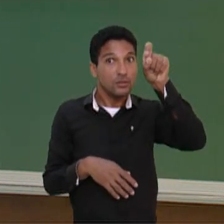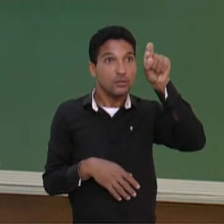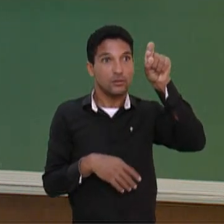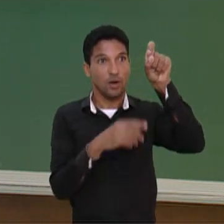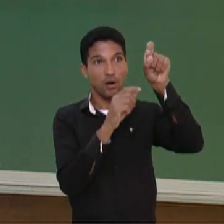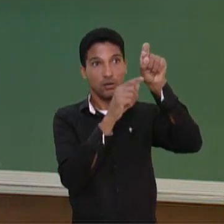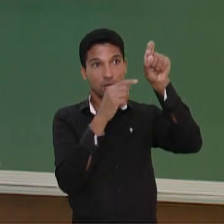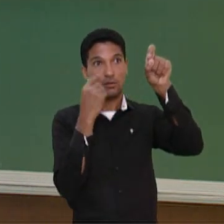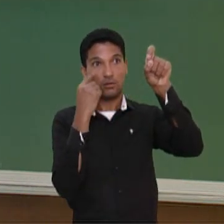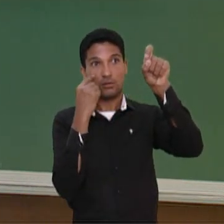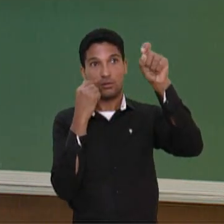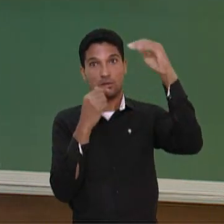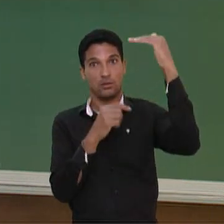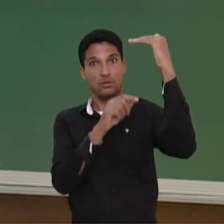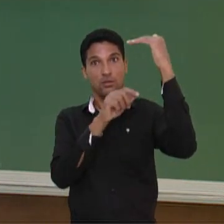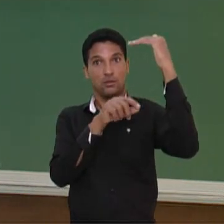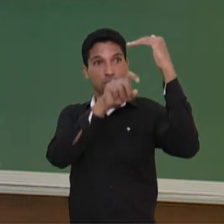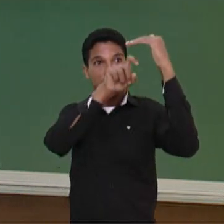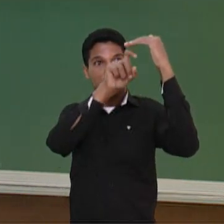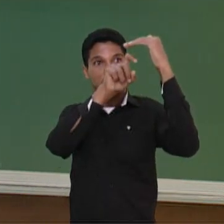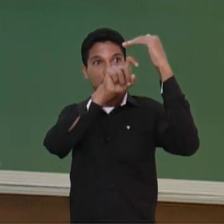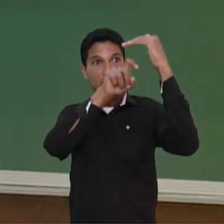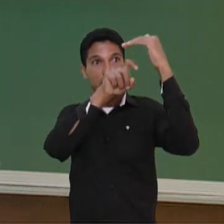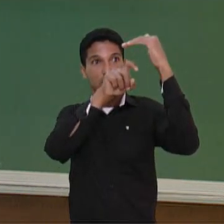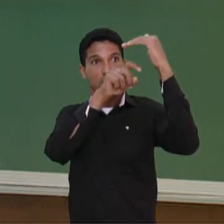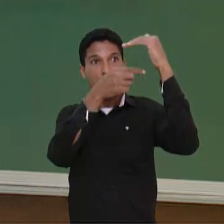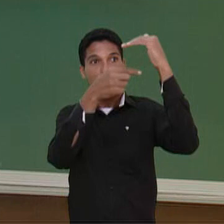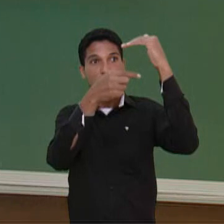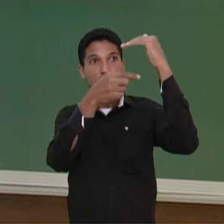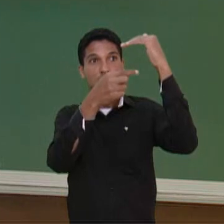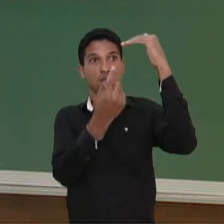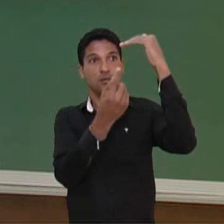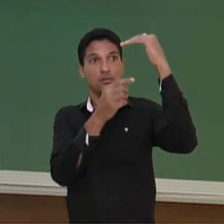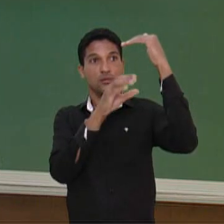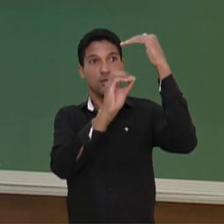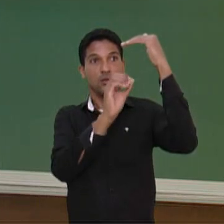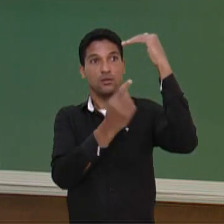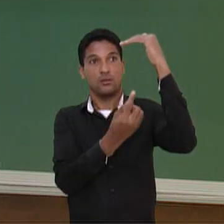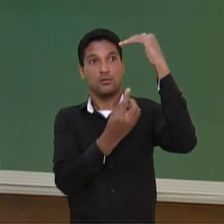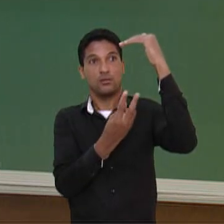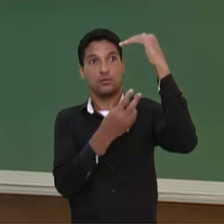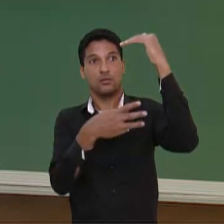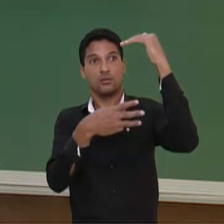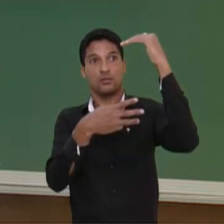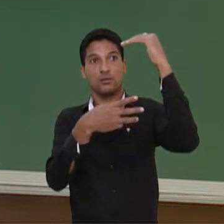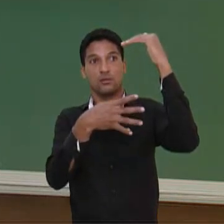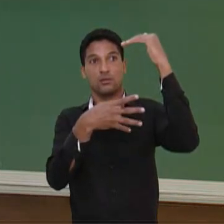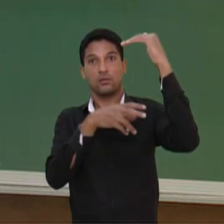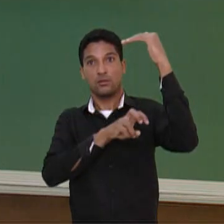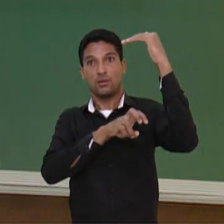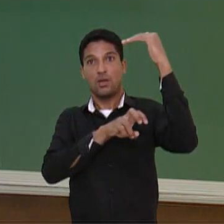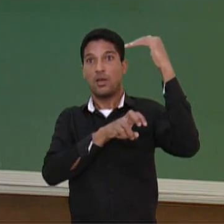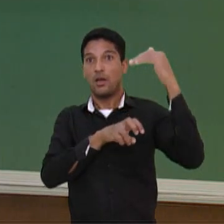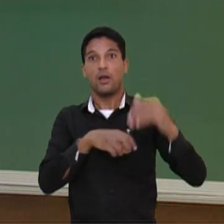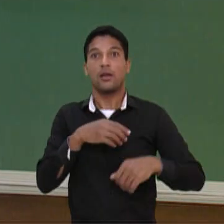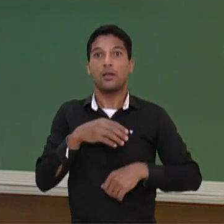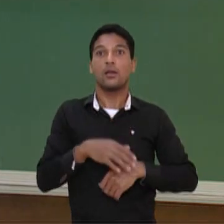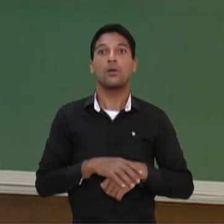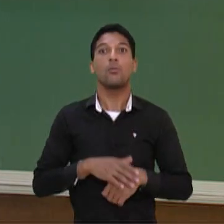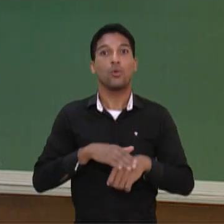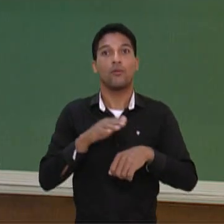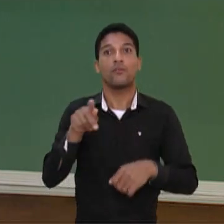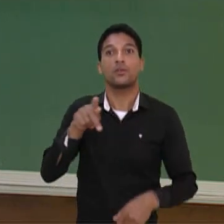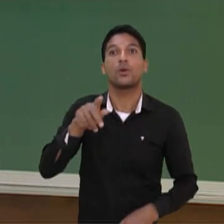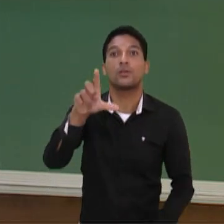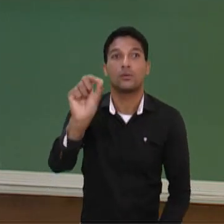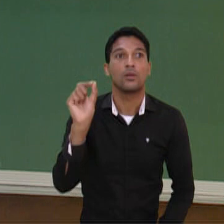Então, primeiro atribuímos alguns valores para x. Eu escolho, né? E essa escolha, ao final desse ciclo aí do